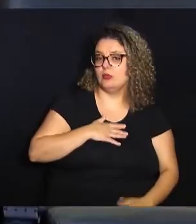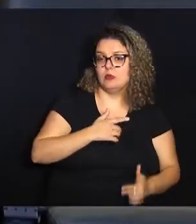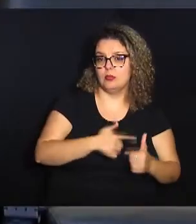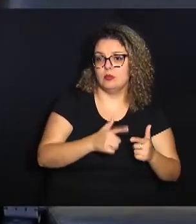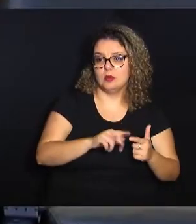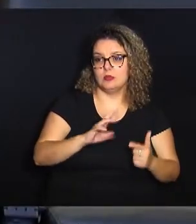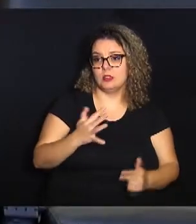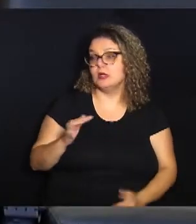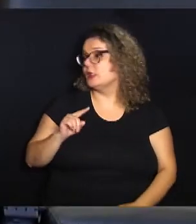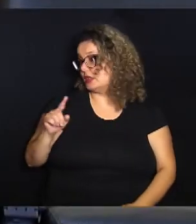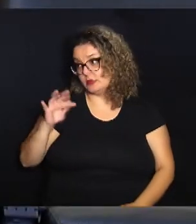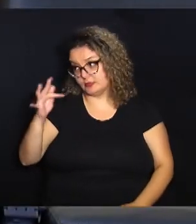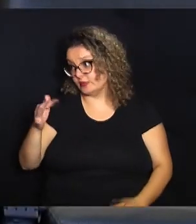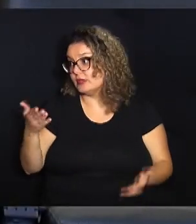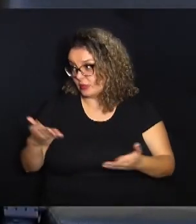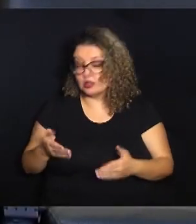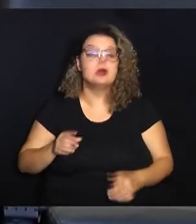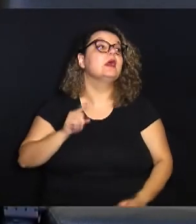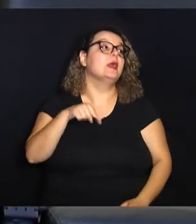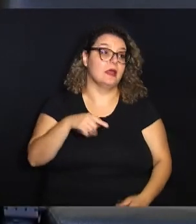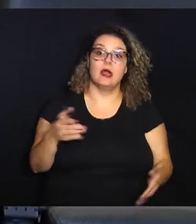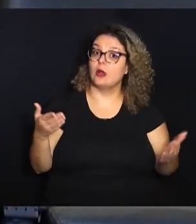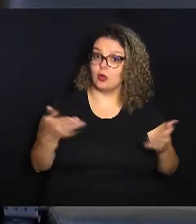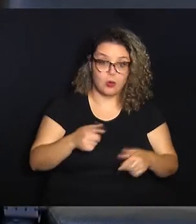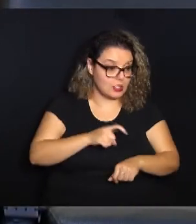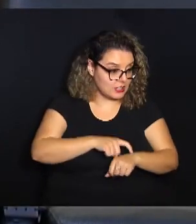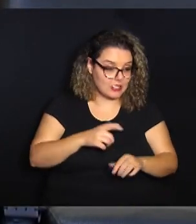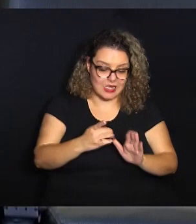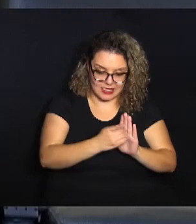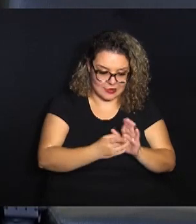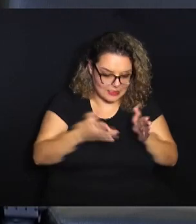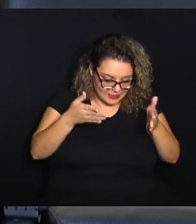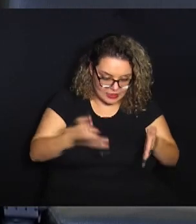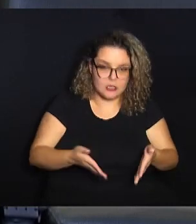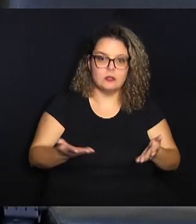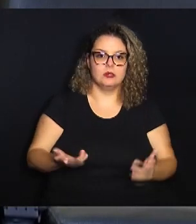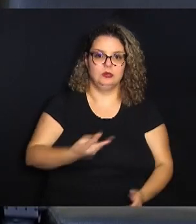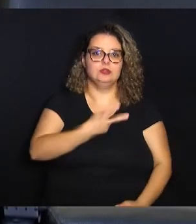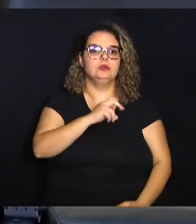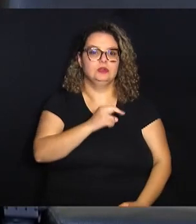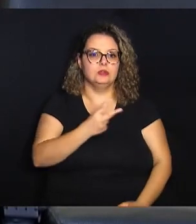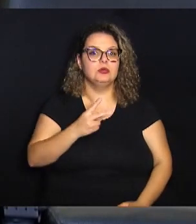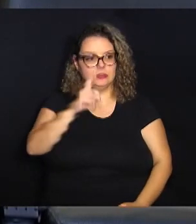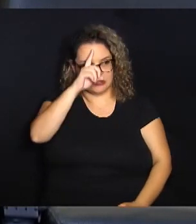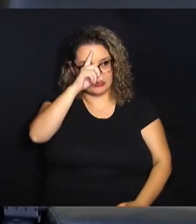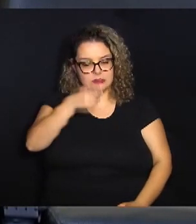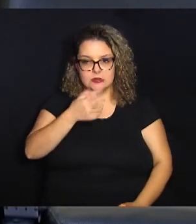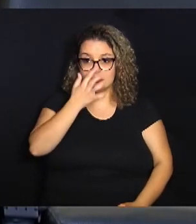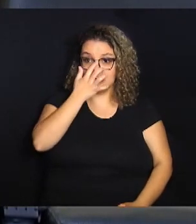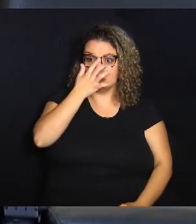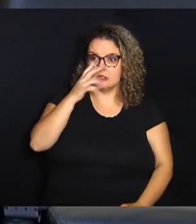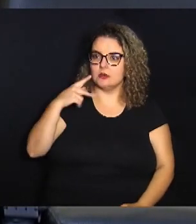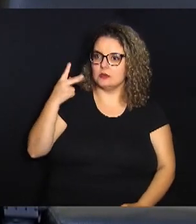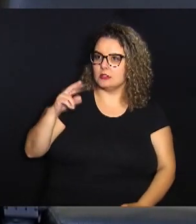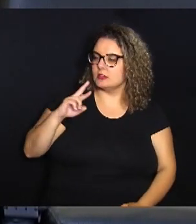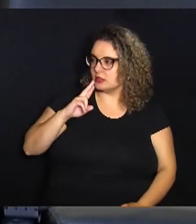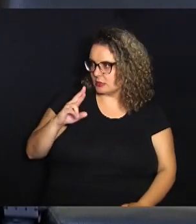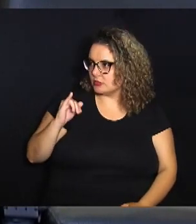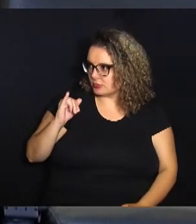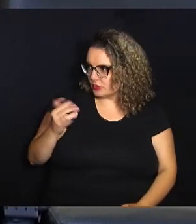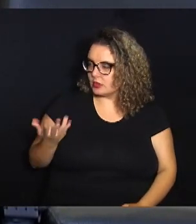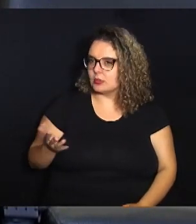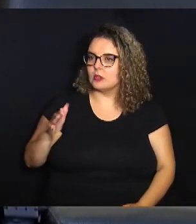futuro, né? Tem que Pois ser para agora. É agora, é agora. A década está aí, é uma década decisiva. Vereador, na sua resposta, quando